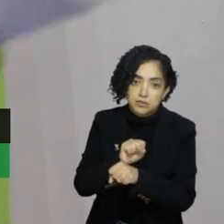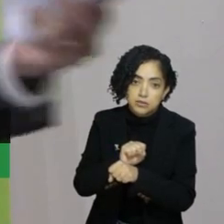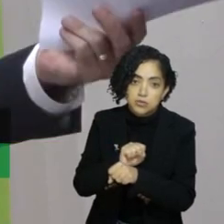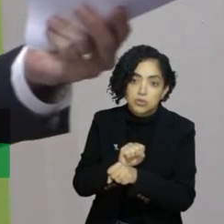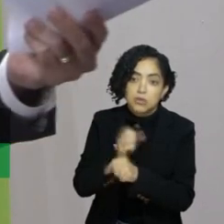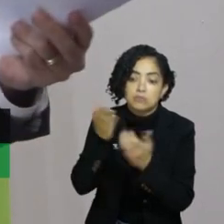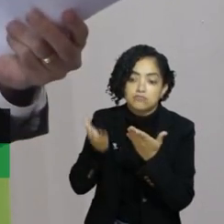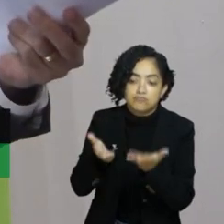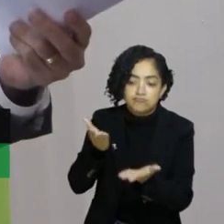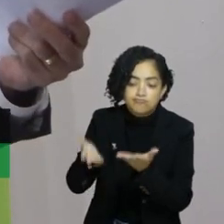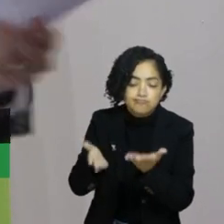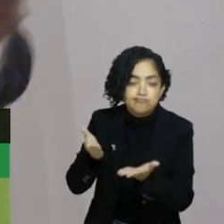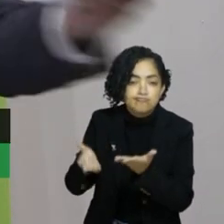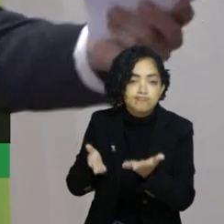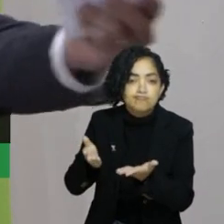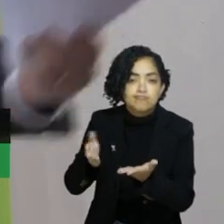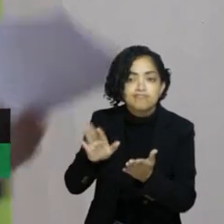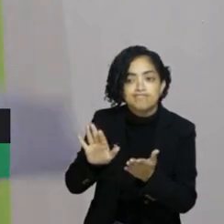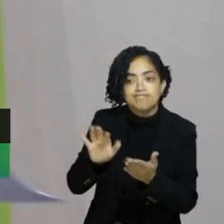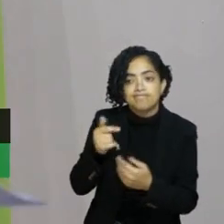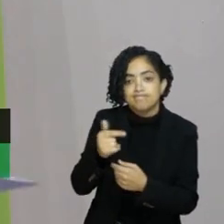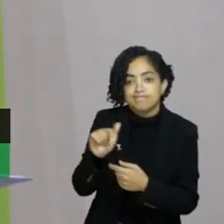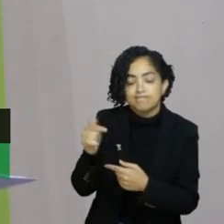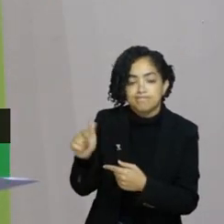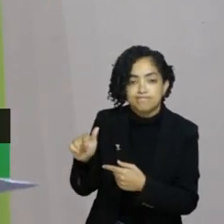defensor, não tem